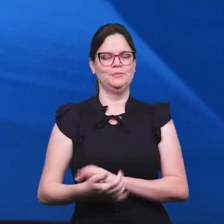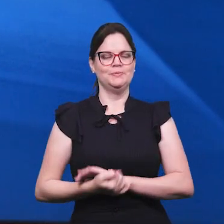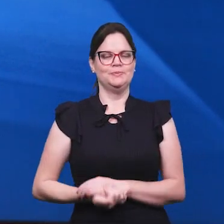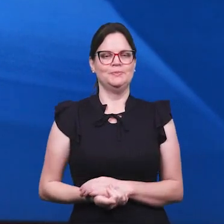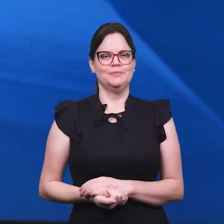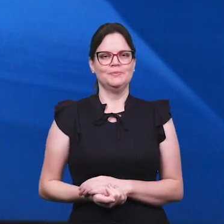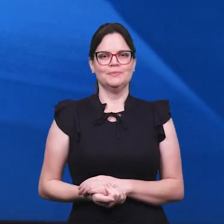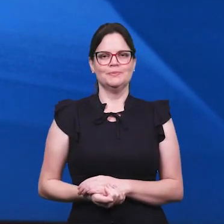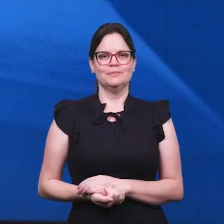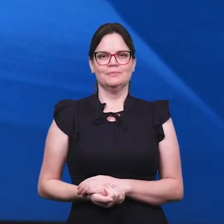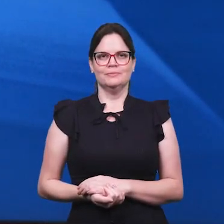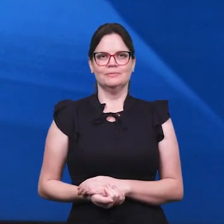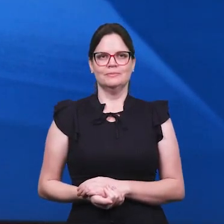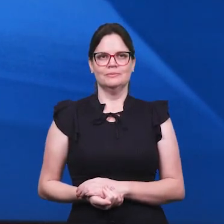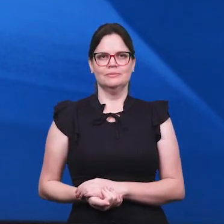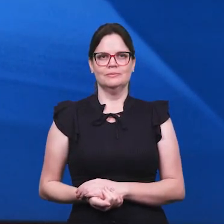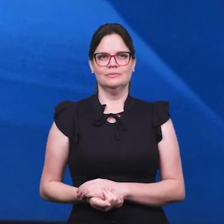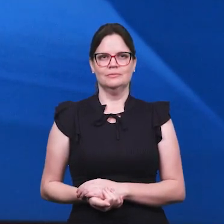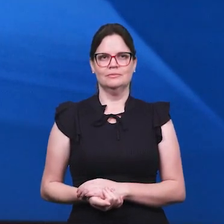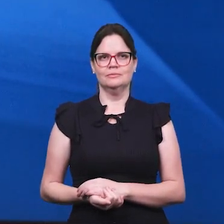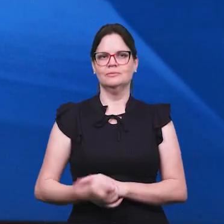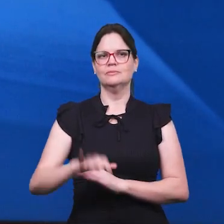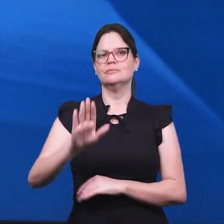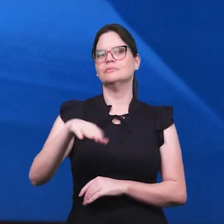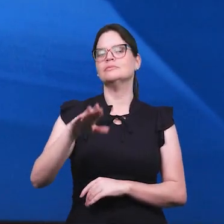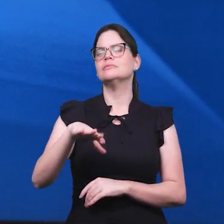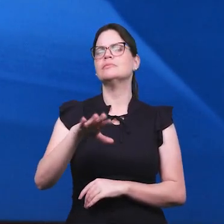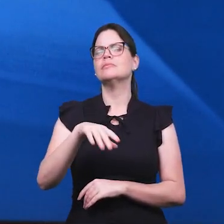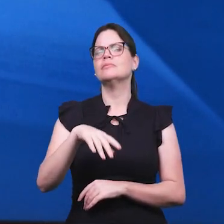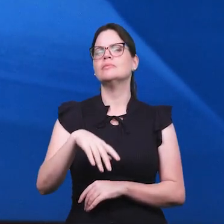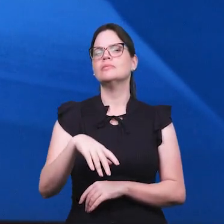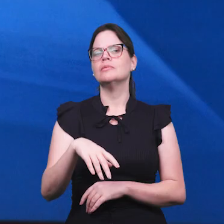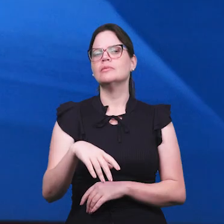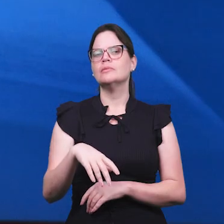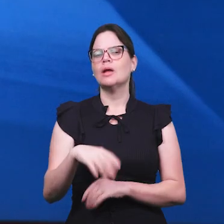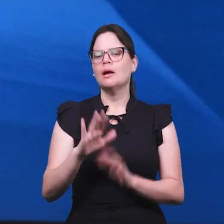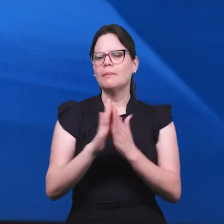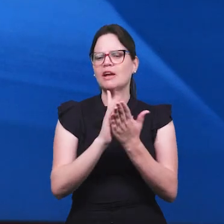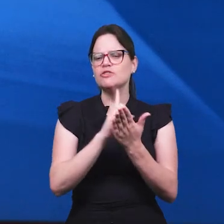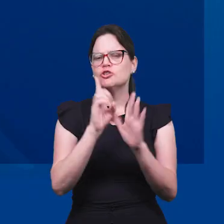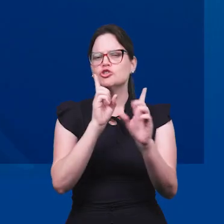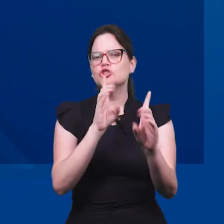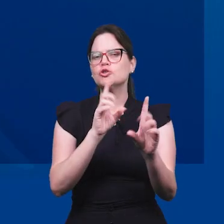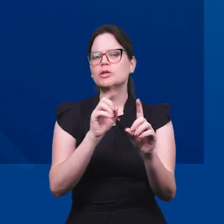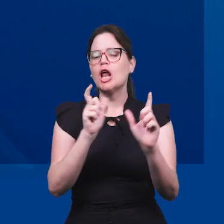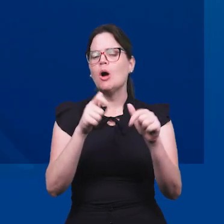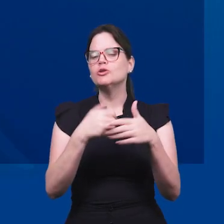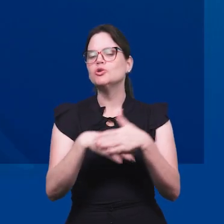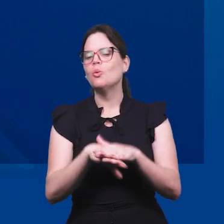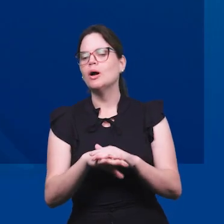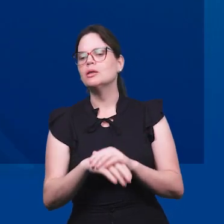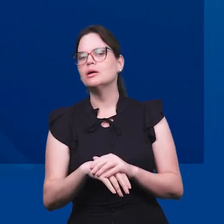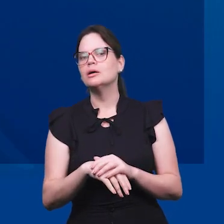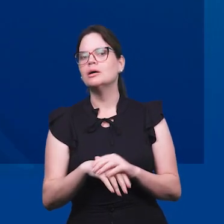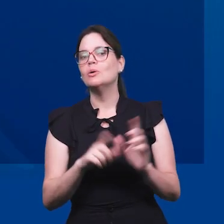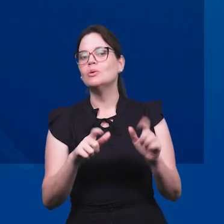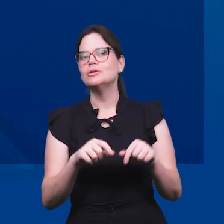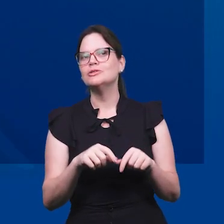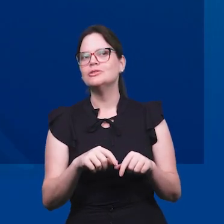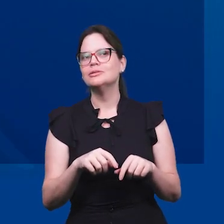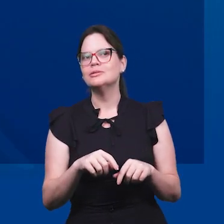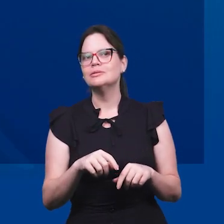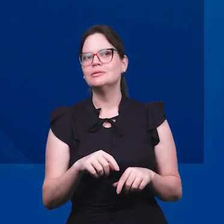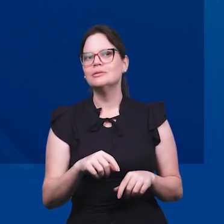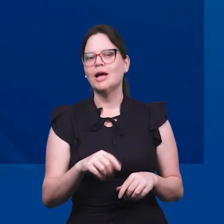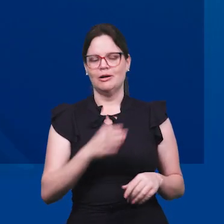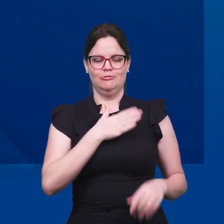Rio Grande do Norte. Vamos então ouvir e participar dessas duas respostas do grupo de acessibilidade. Gabriel, onde nós devemos guardar